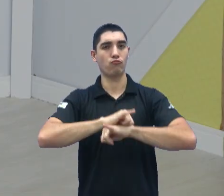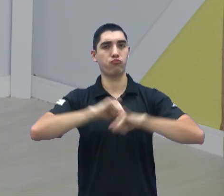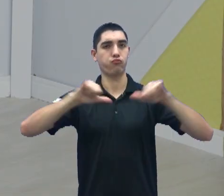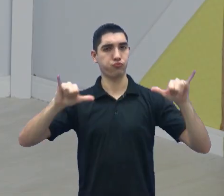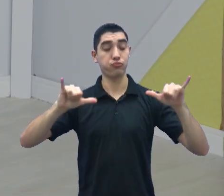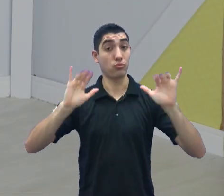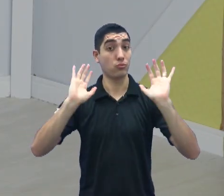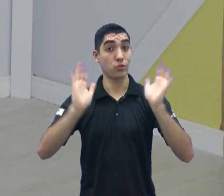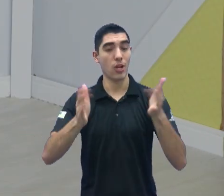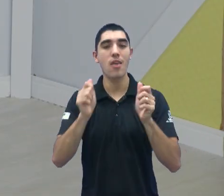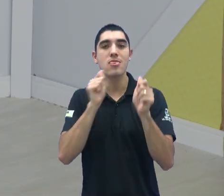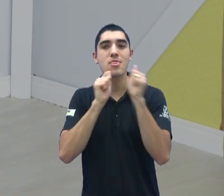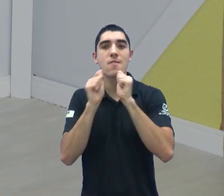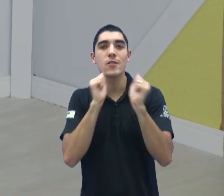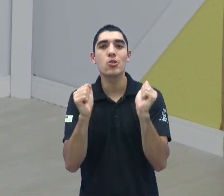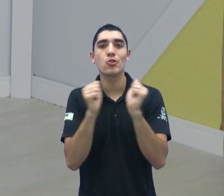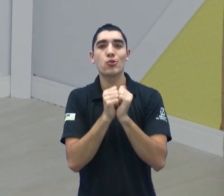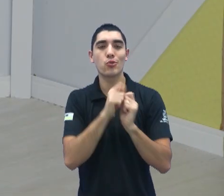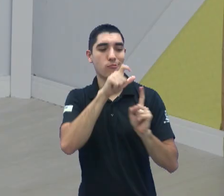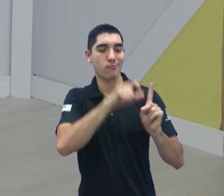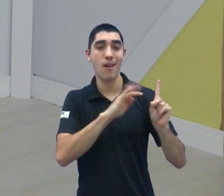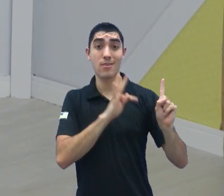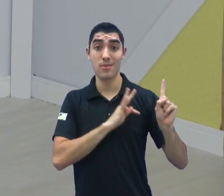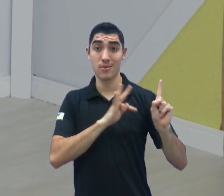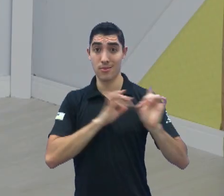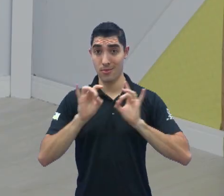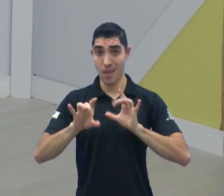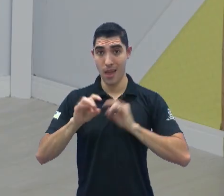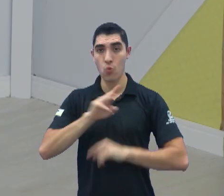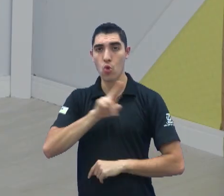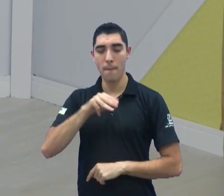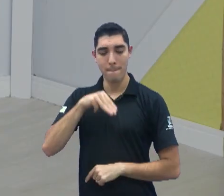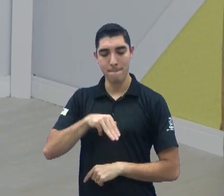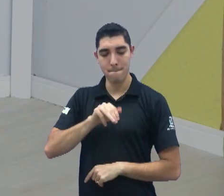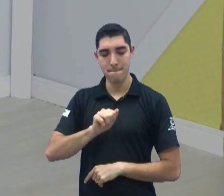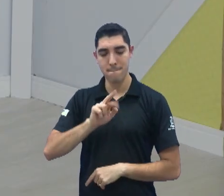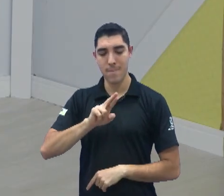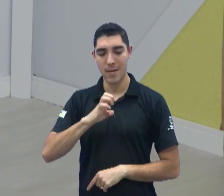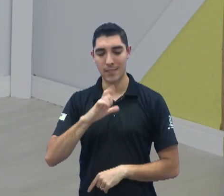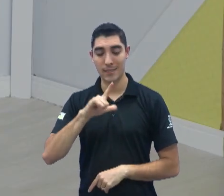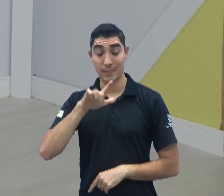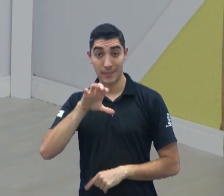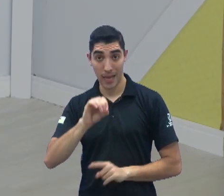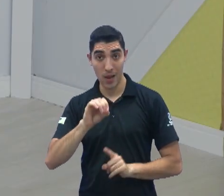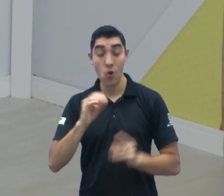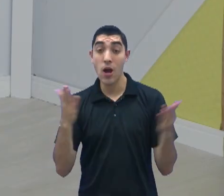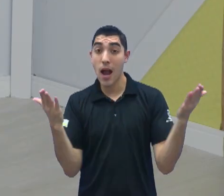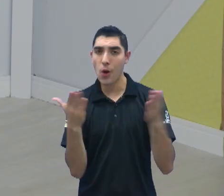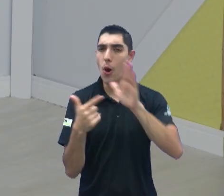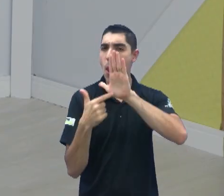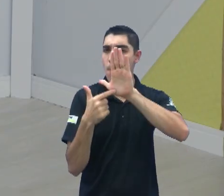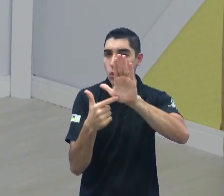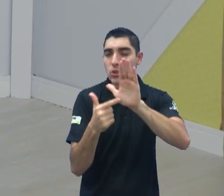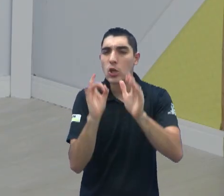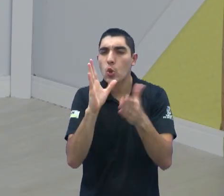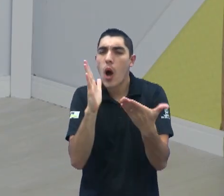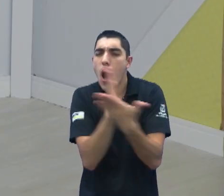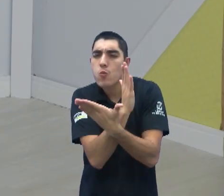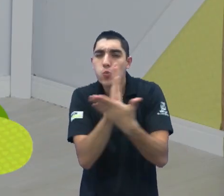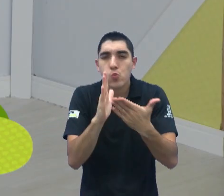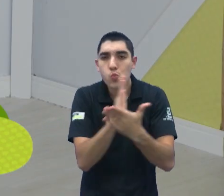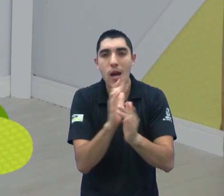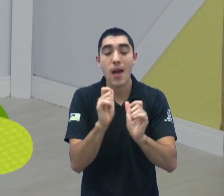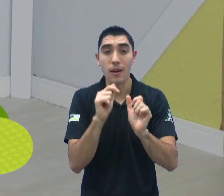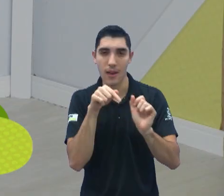aí com o técnico do São José, o Marcelo Marelli, e a gente separou alguns dos melhores trechos para você. Primeiro,